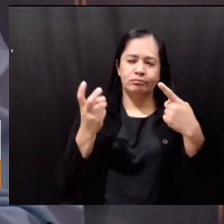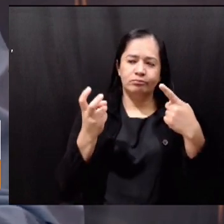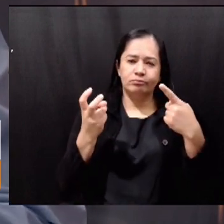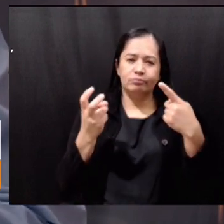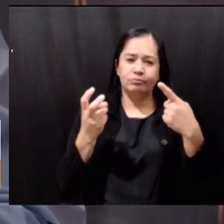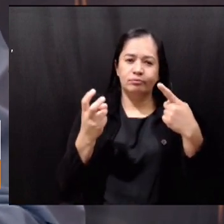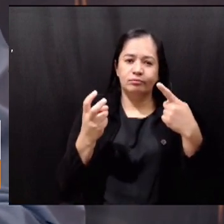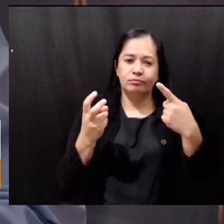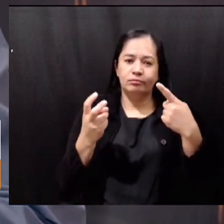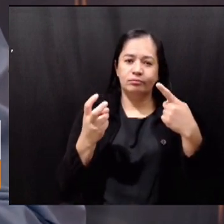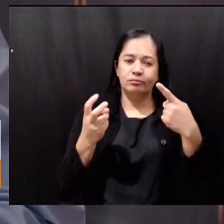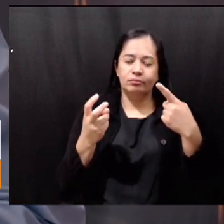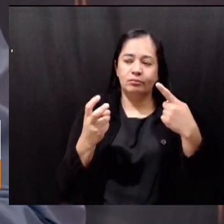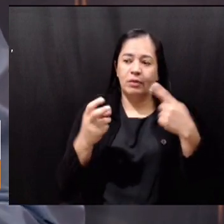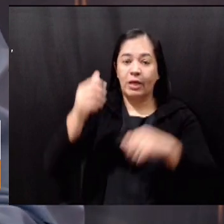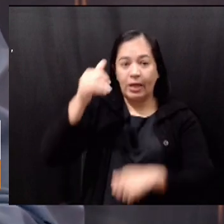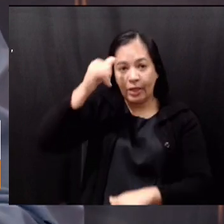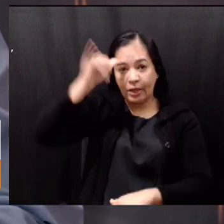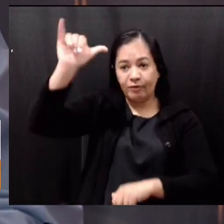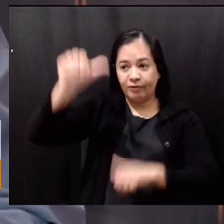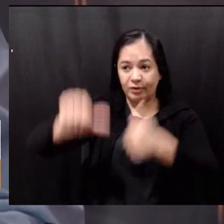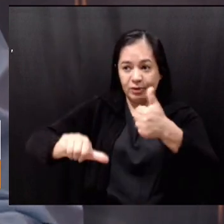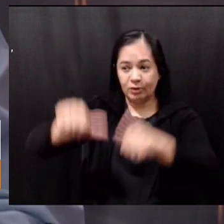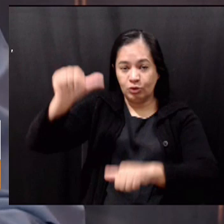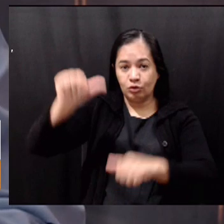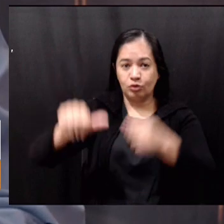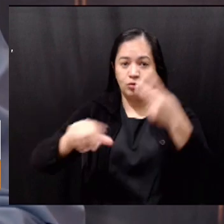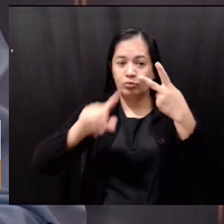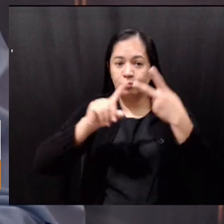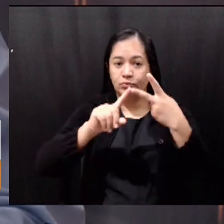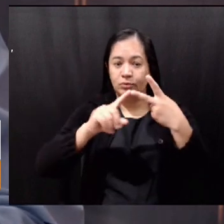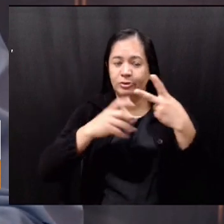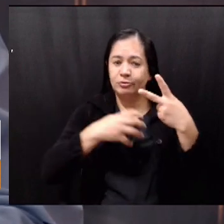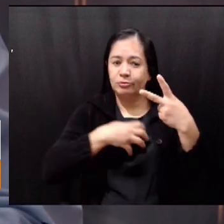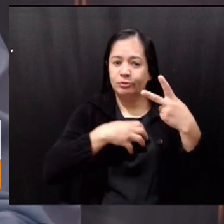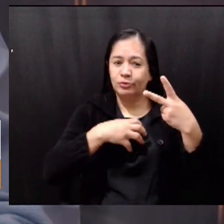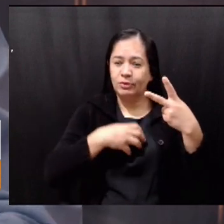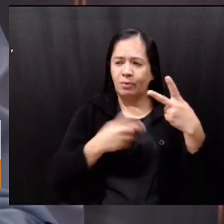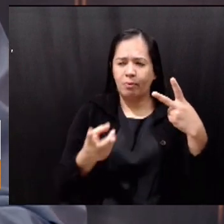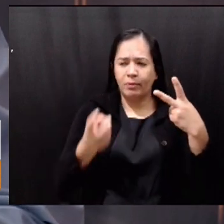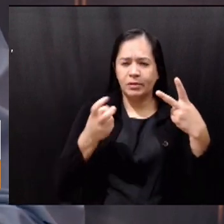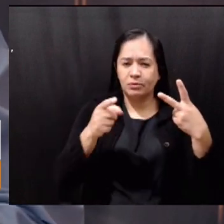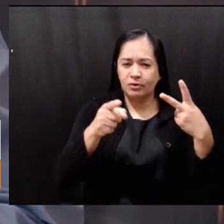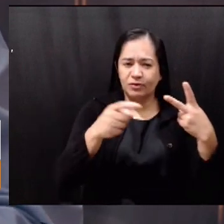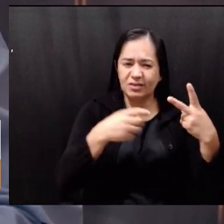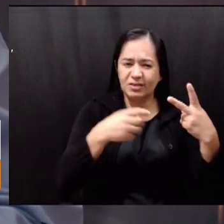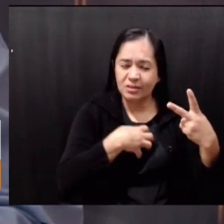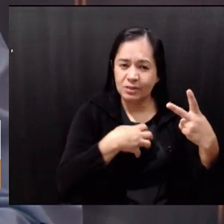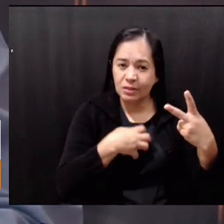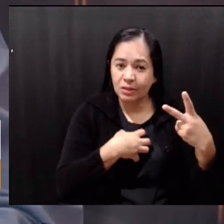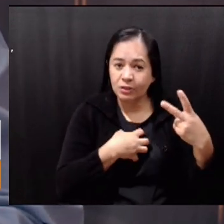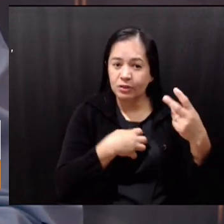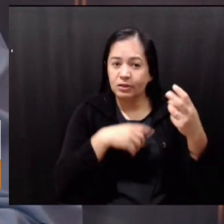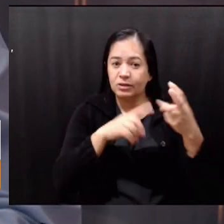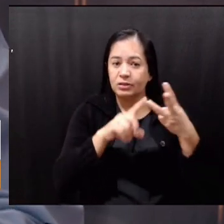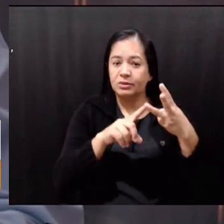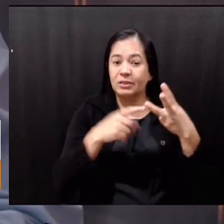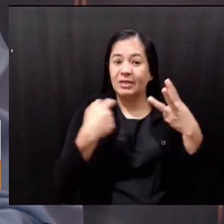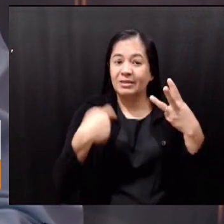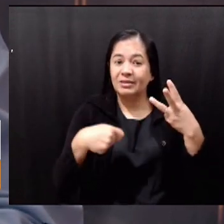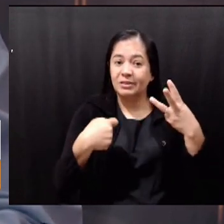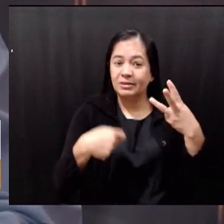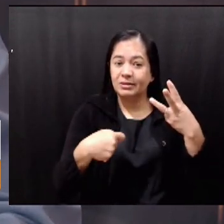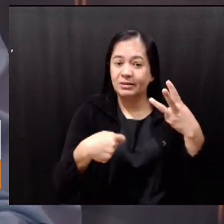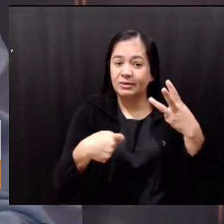o problema, o sentimento, perceber o que você está sentindo, a necessidade, entender o que